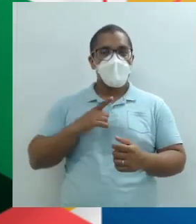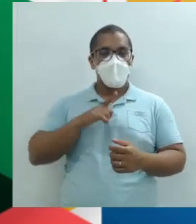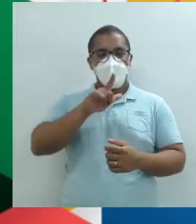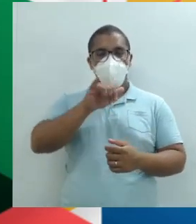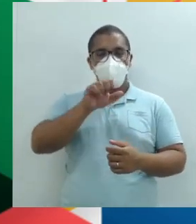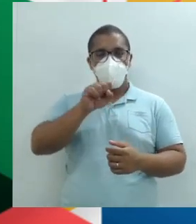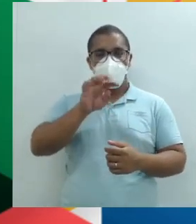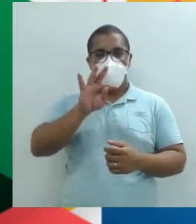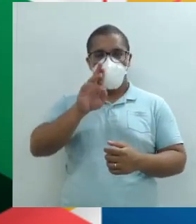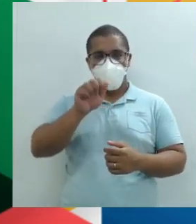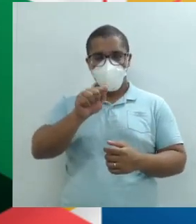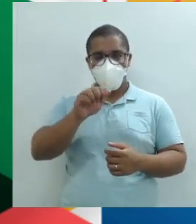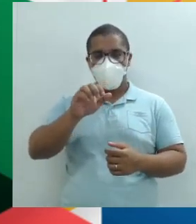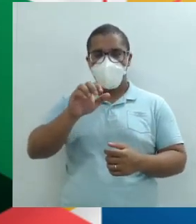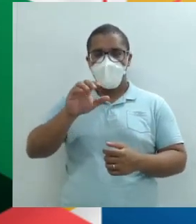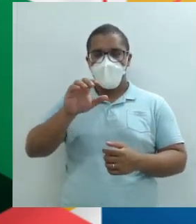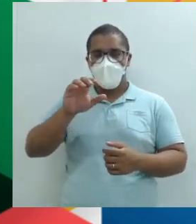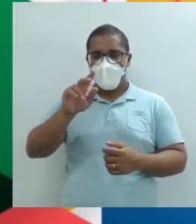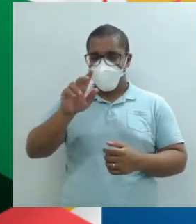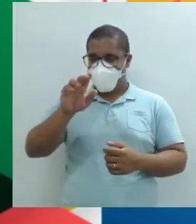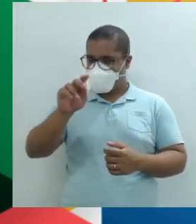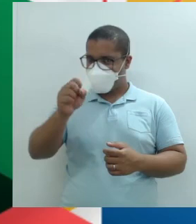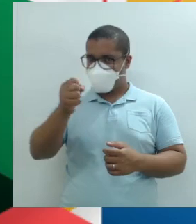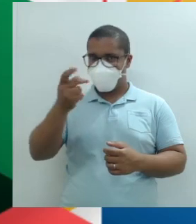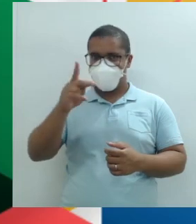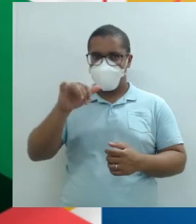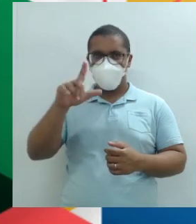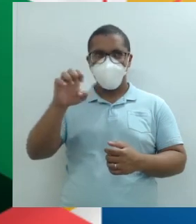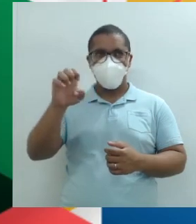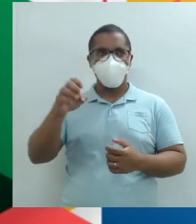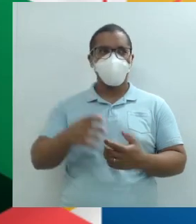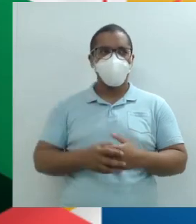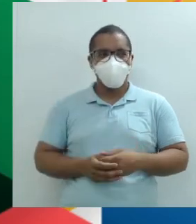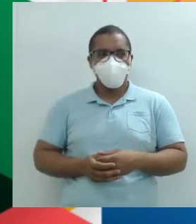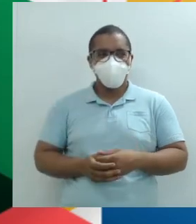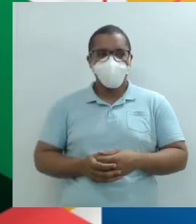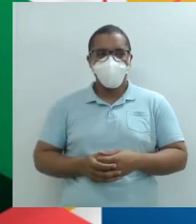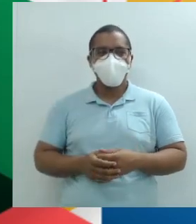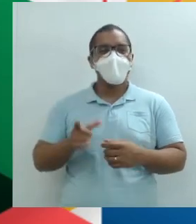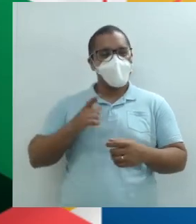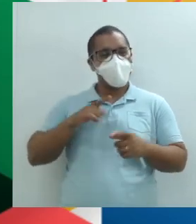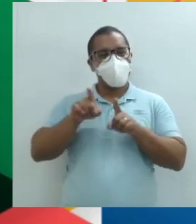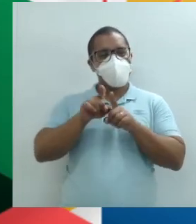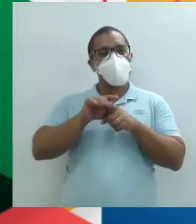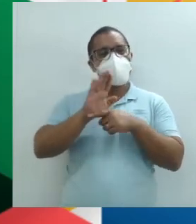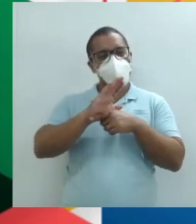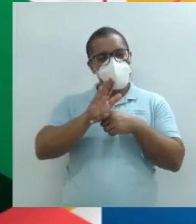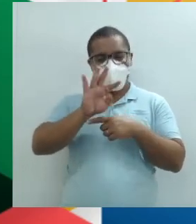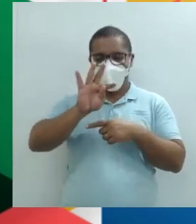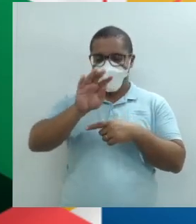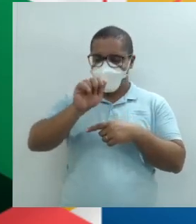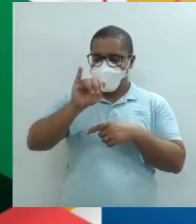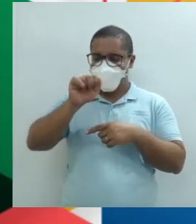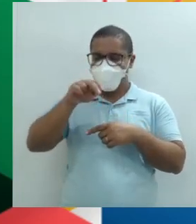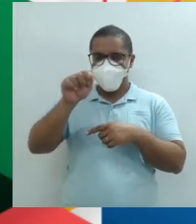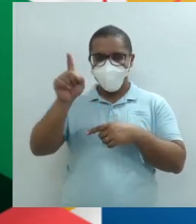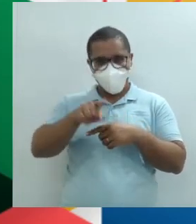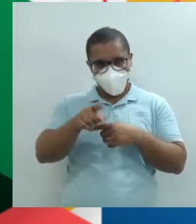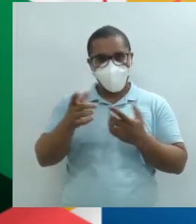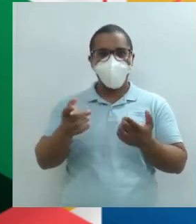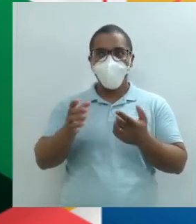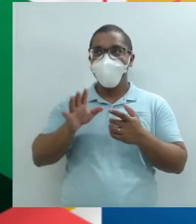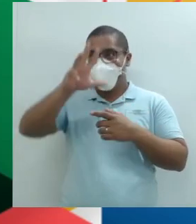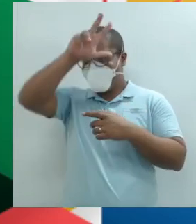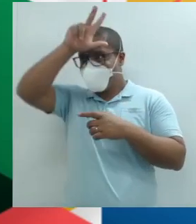Schindler, né, pode conhecer Tainá, Uma Aventura na Amazônia. Eu detesto esse filme. Então, estão aqui rindo da minha cara.